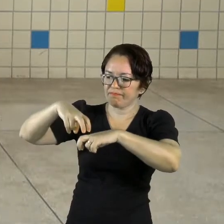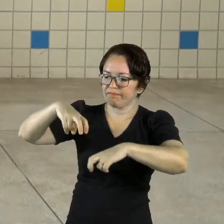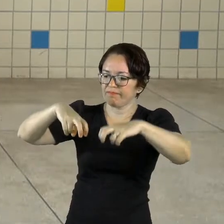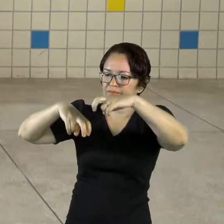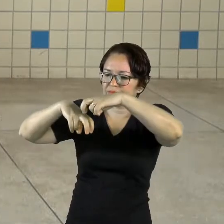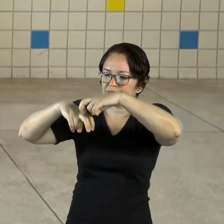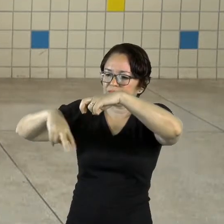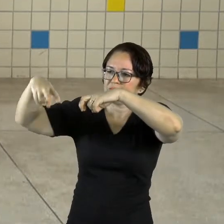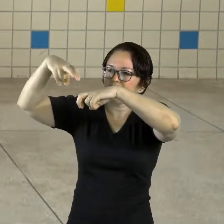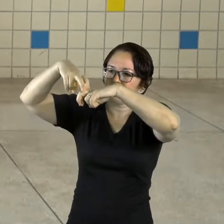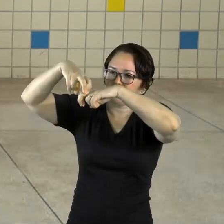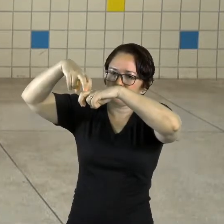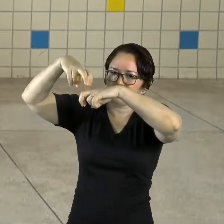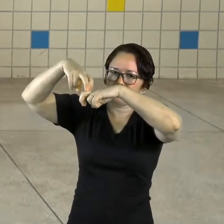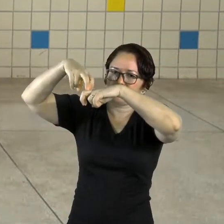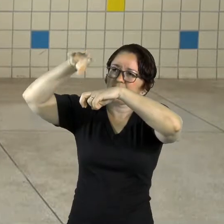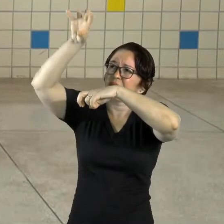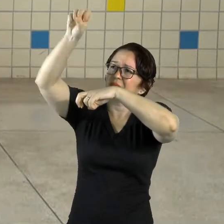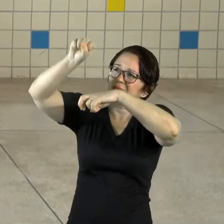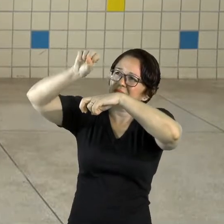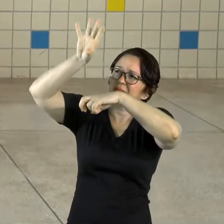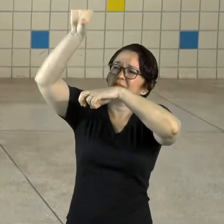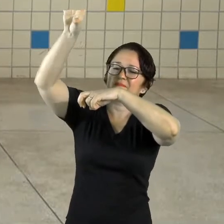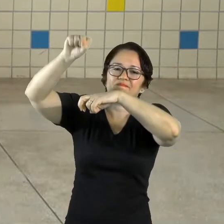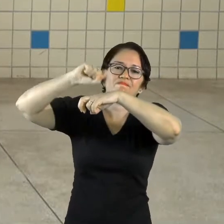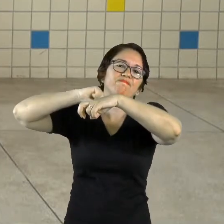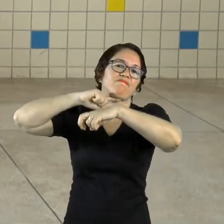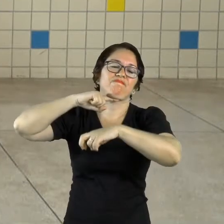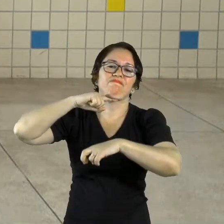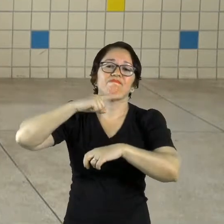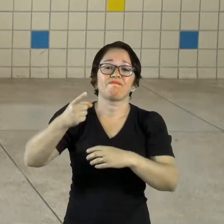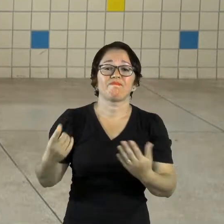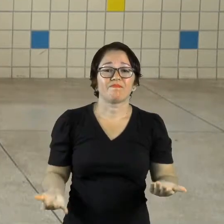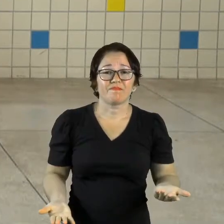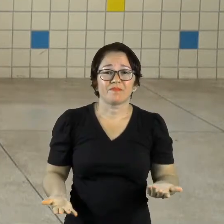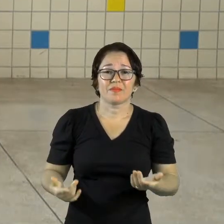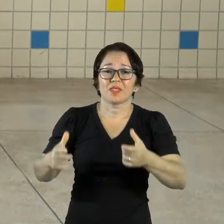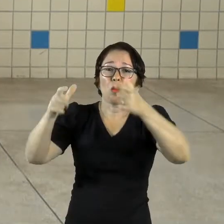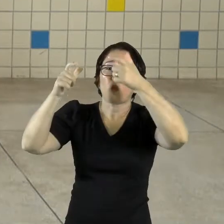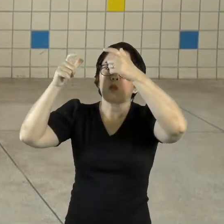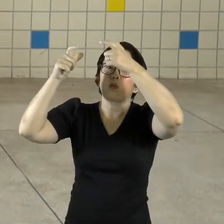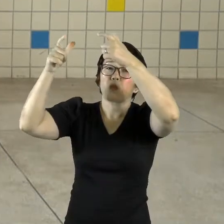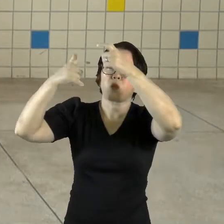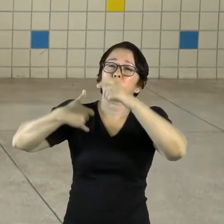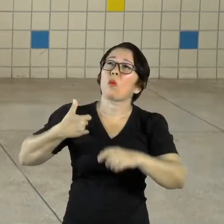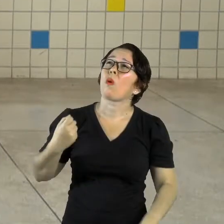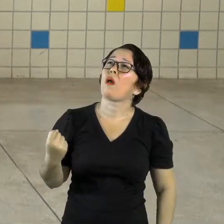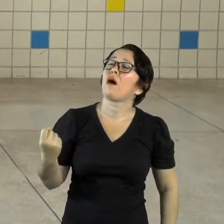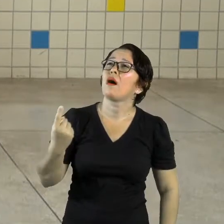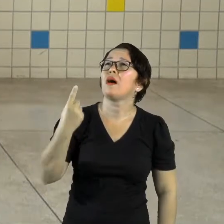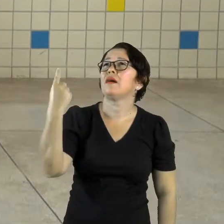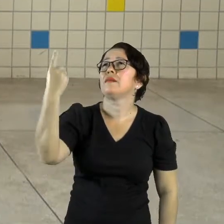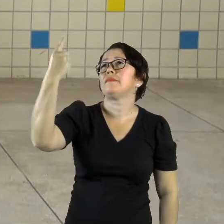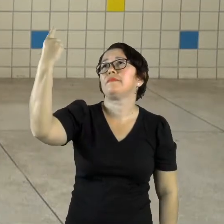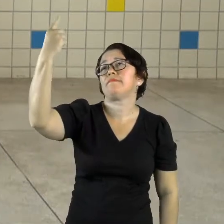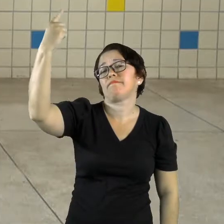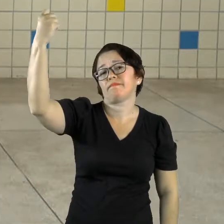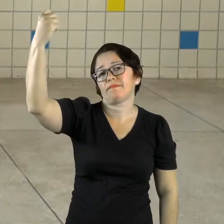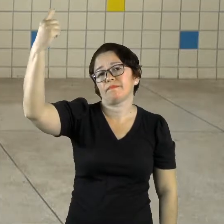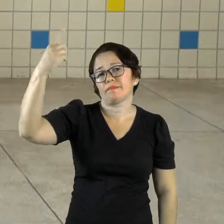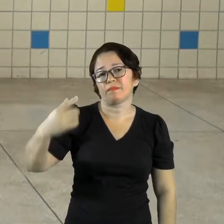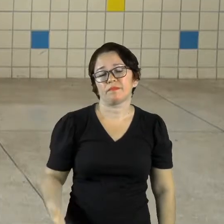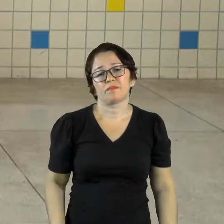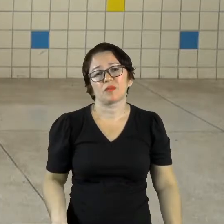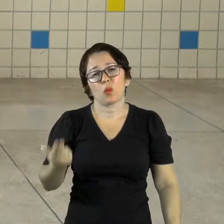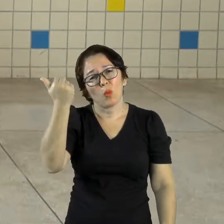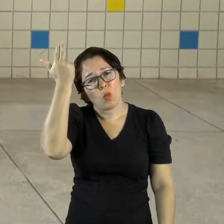cachorro. Mas não conseguiu, porque o bolo estava bem lá no alto. E o coelho,